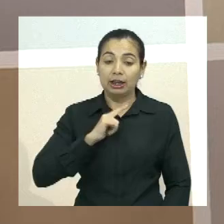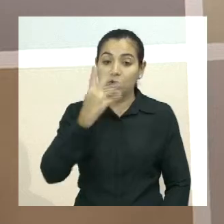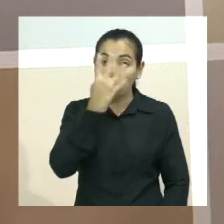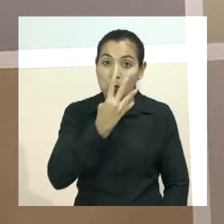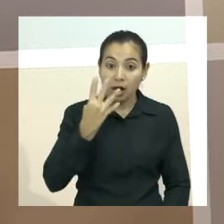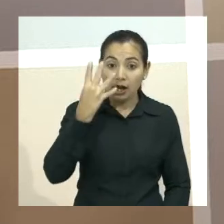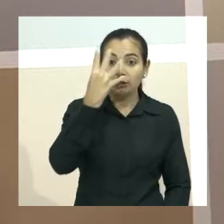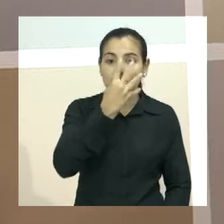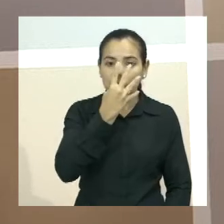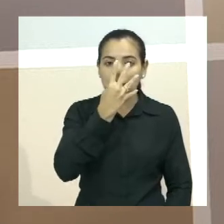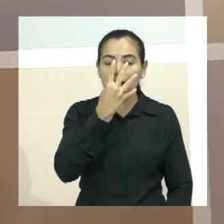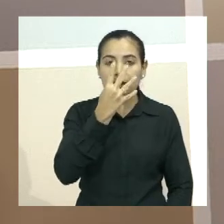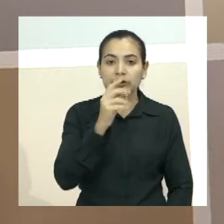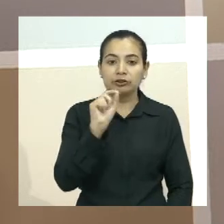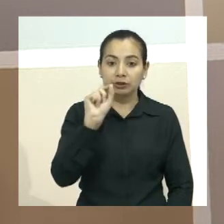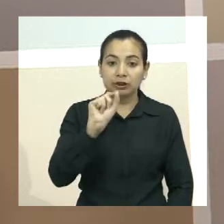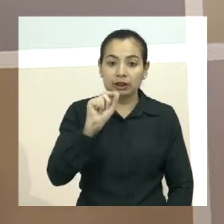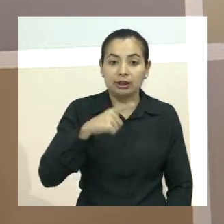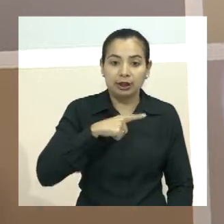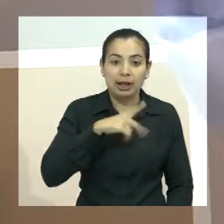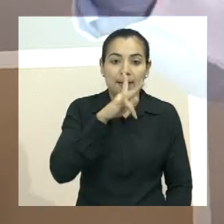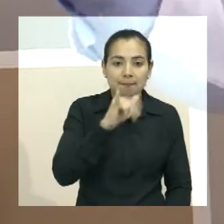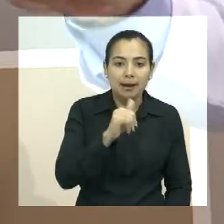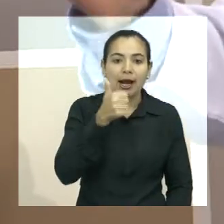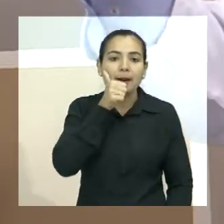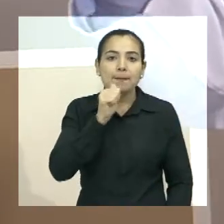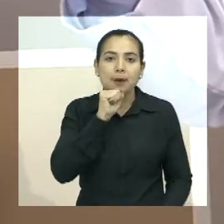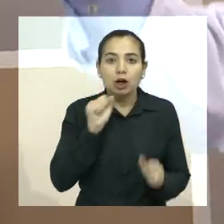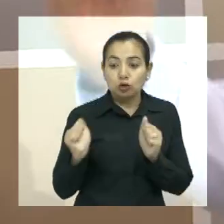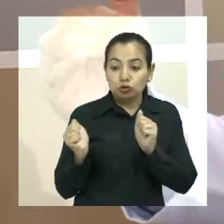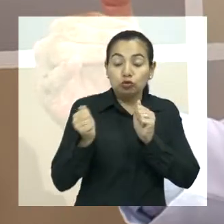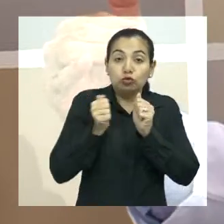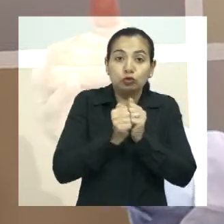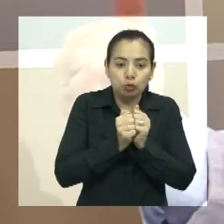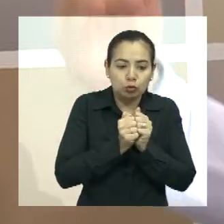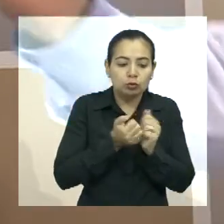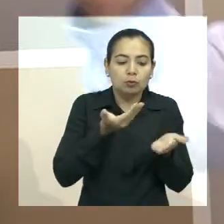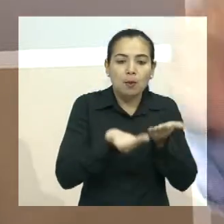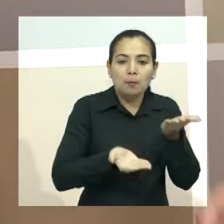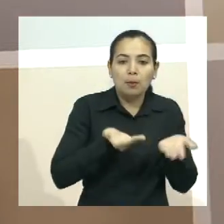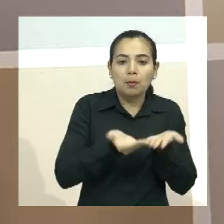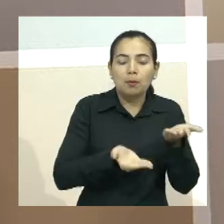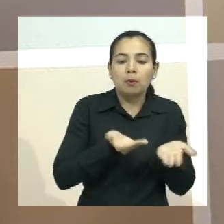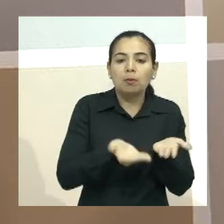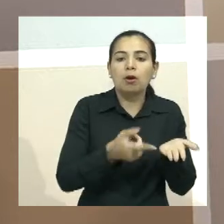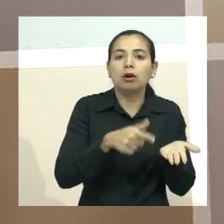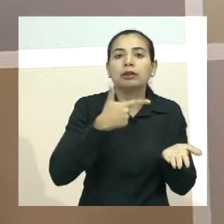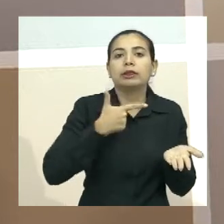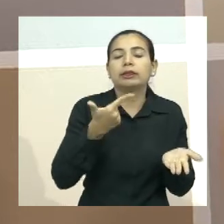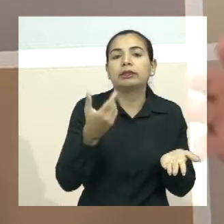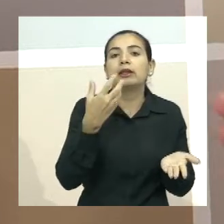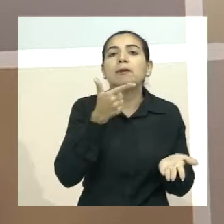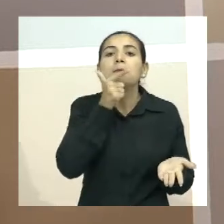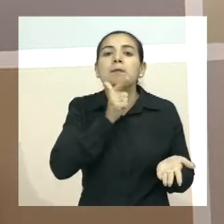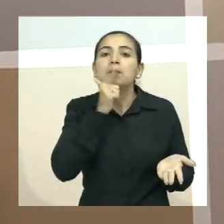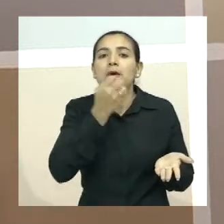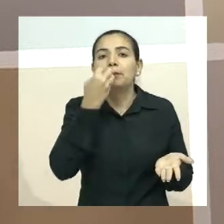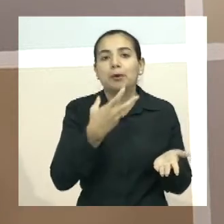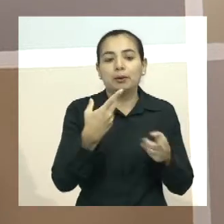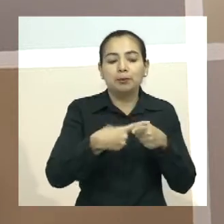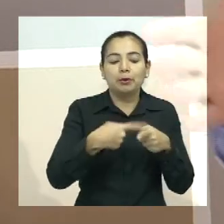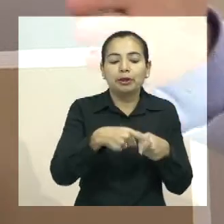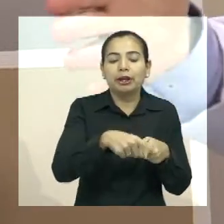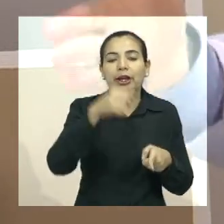horas mínimas da mãe, com pai e mãe, já eram suficientes para aquele índice de criminalidade cair para o mínimo. Então, a importância de